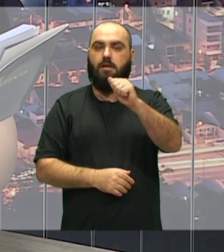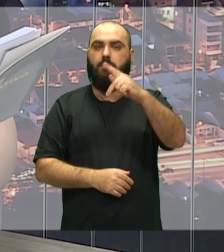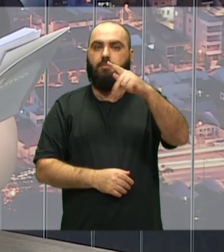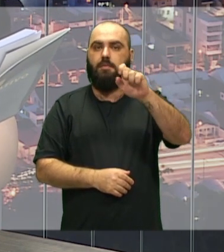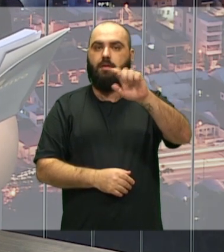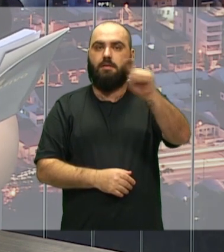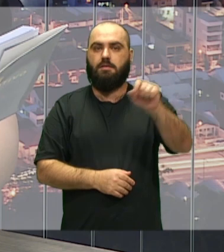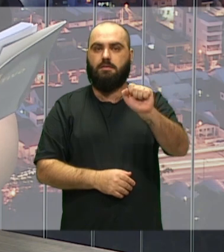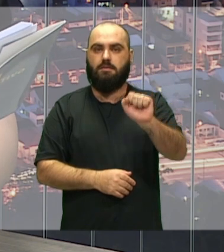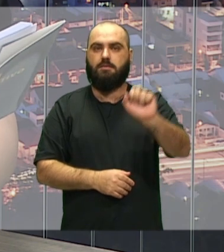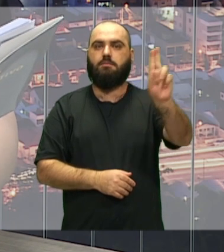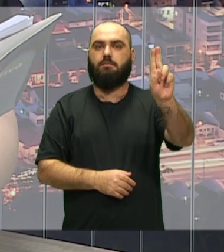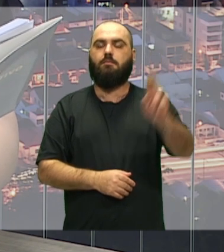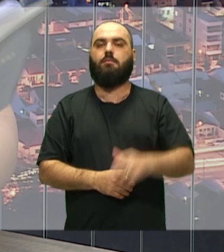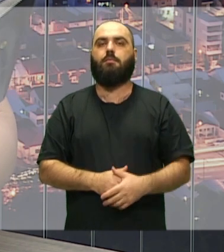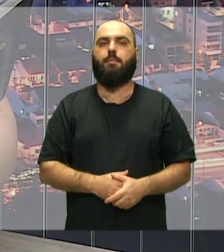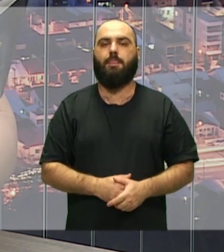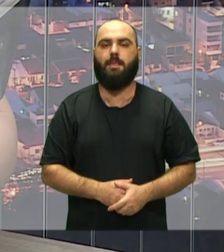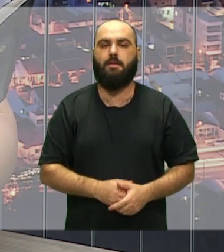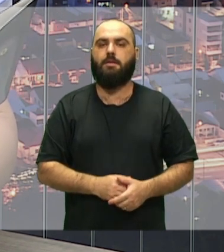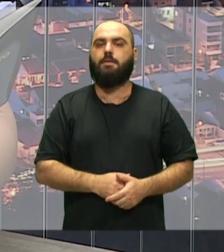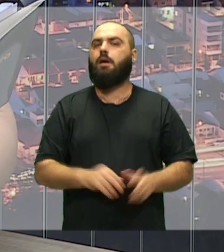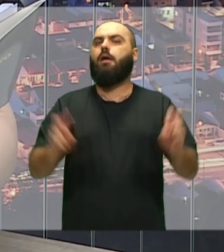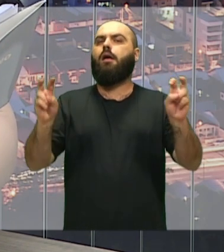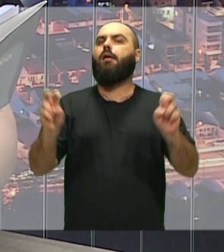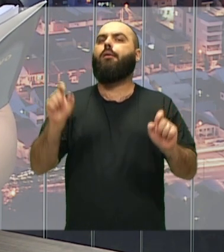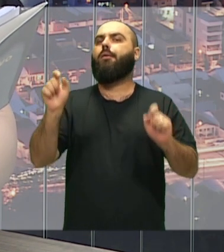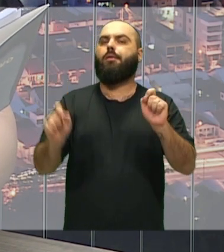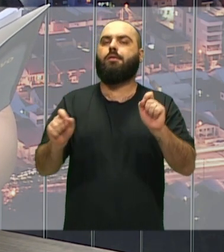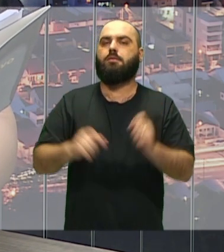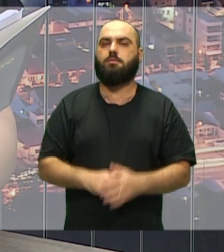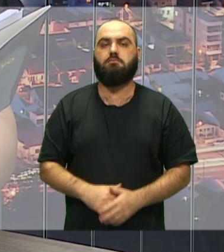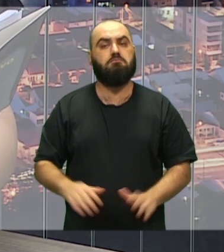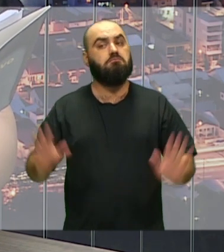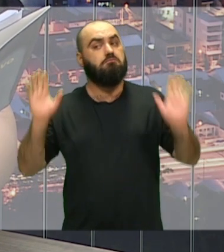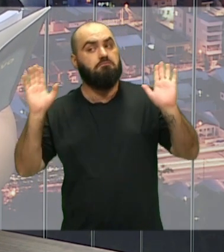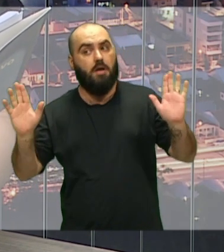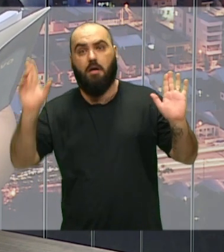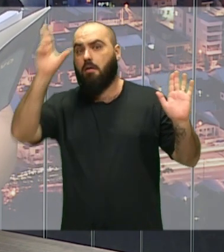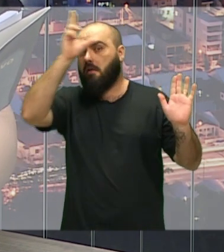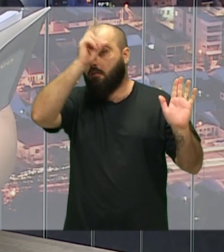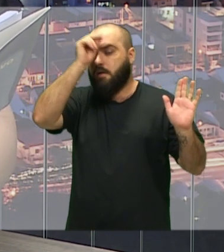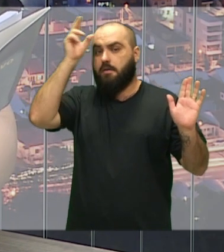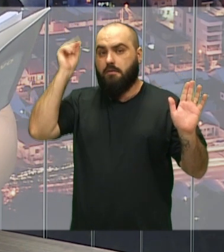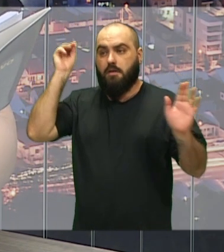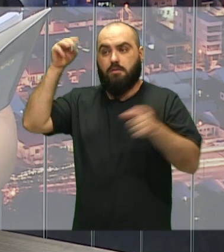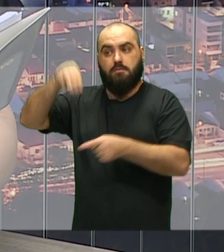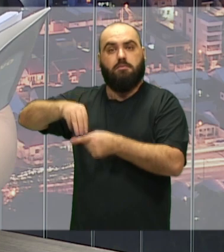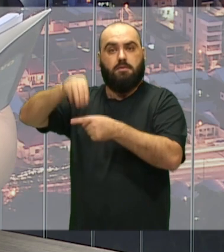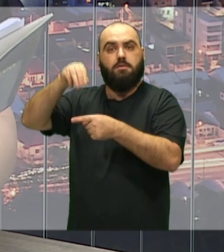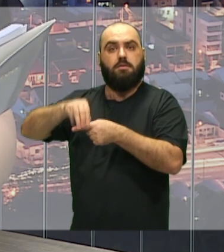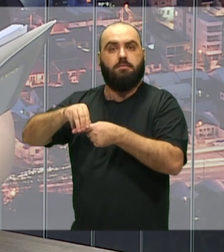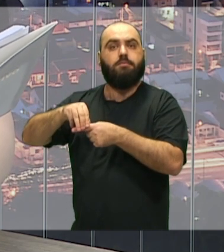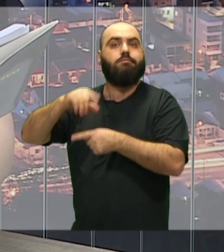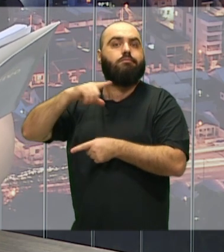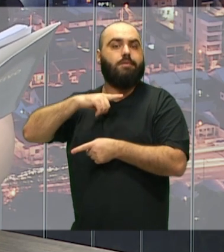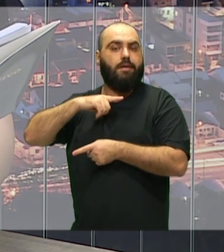Grosso. A questão diz o seguinte, suponha que o prefeito do município Y vem